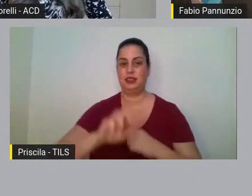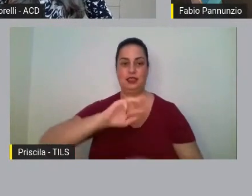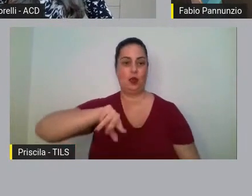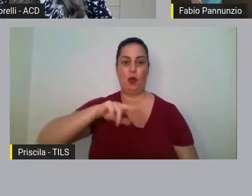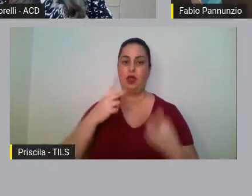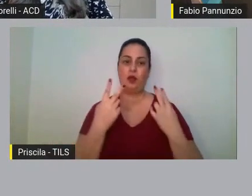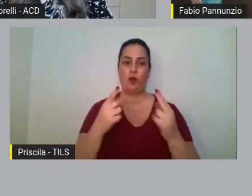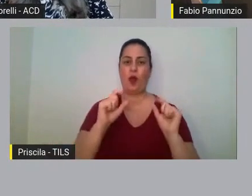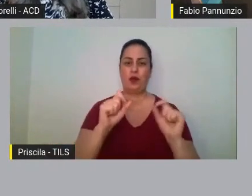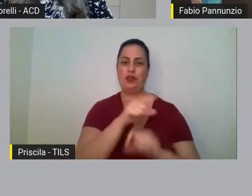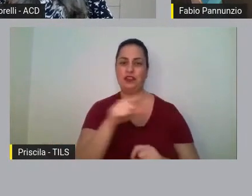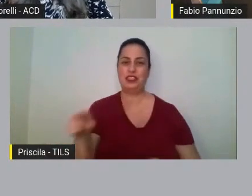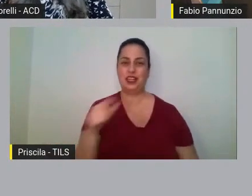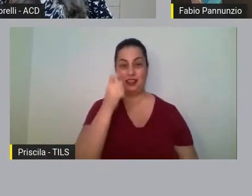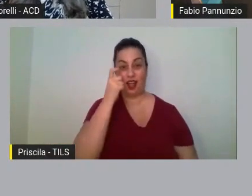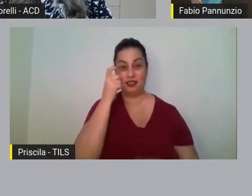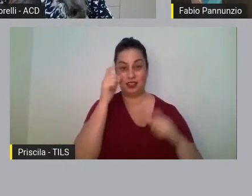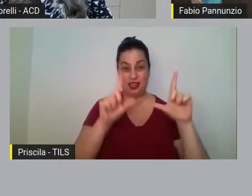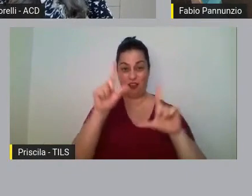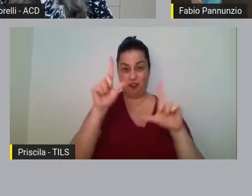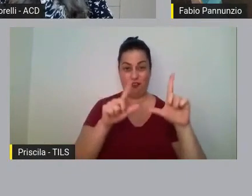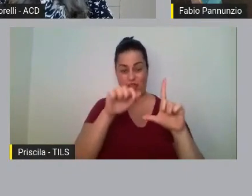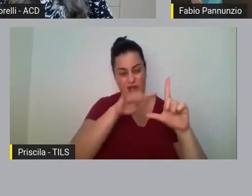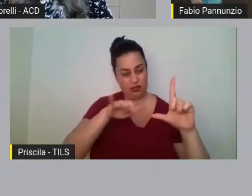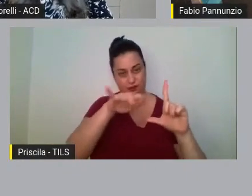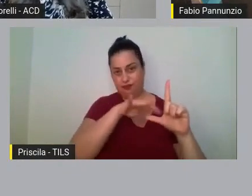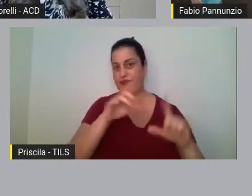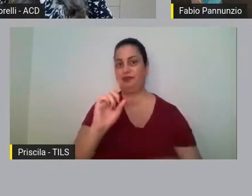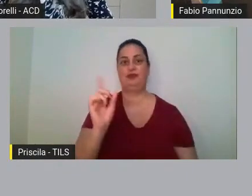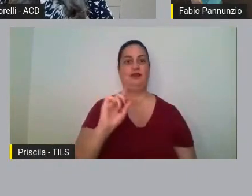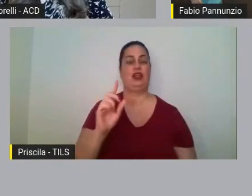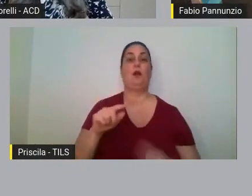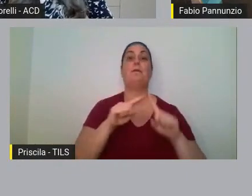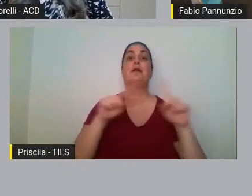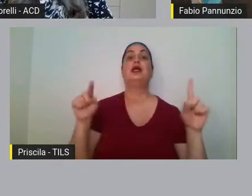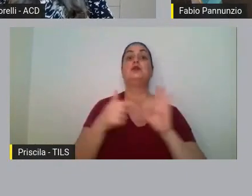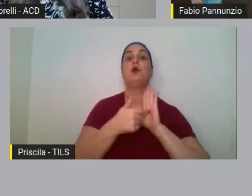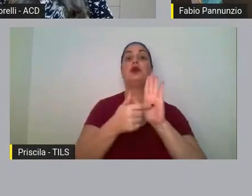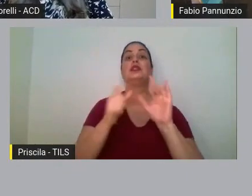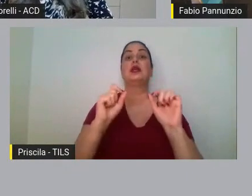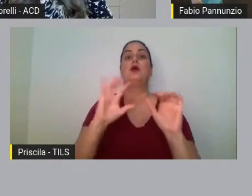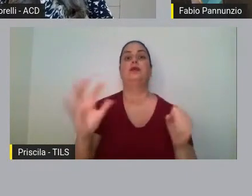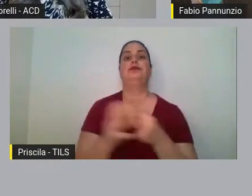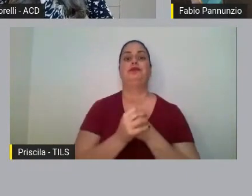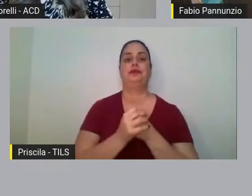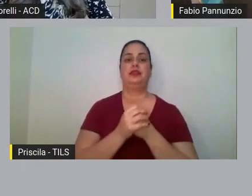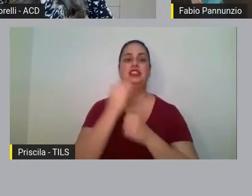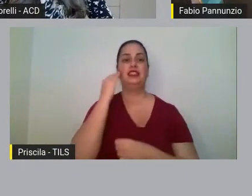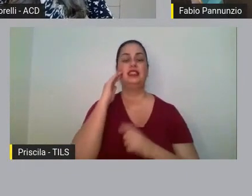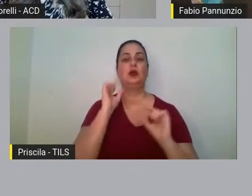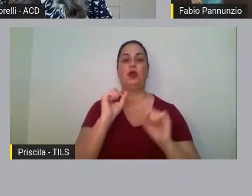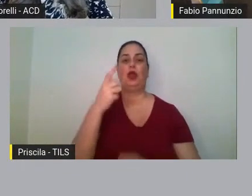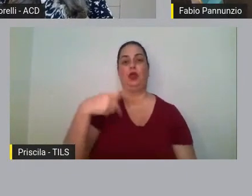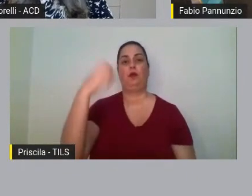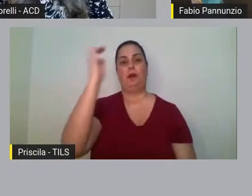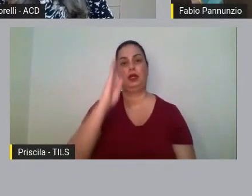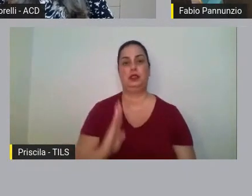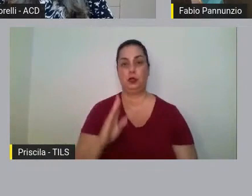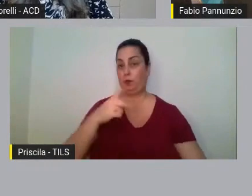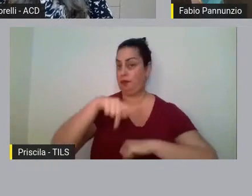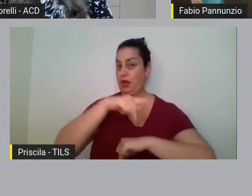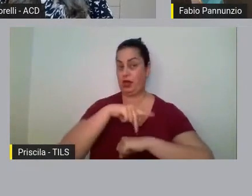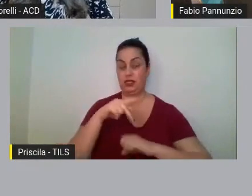mega corrupção, que impede que o gigante Brasil seja o país mais justo para o seu povo